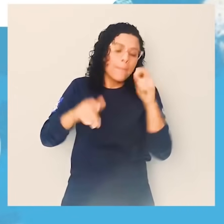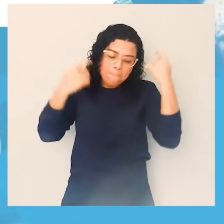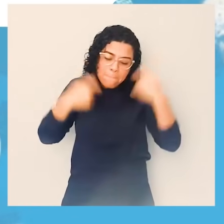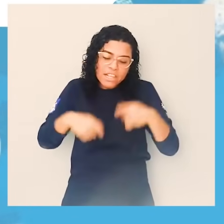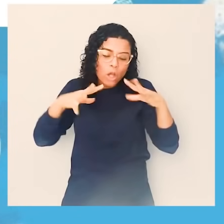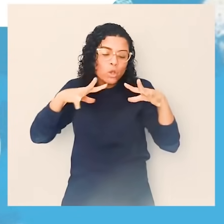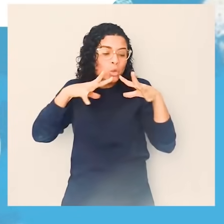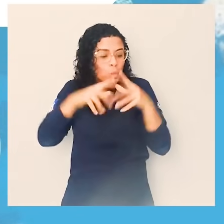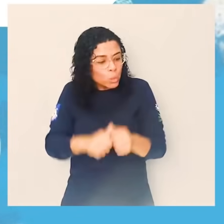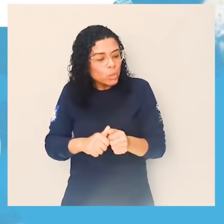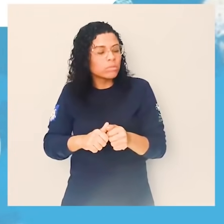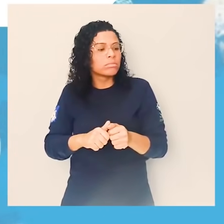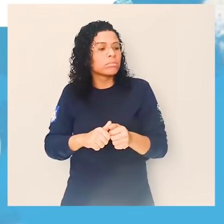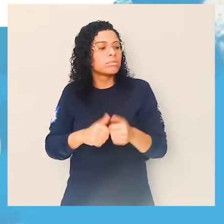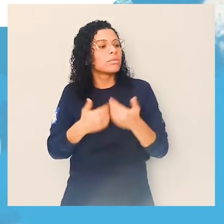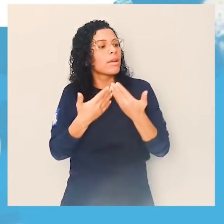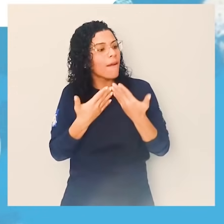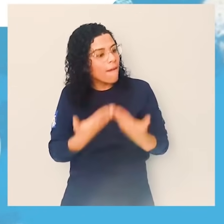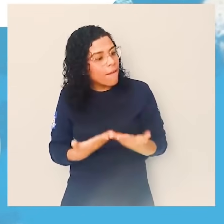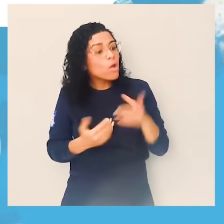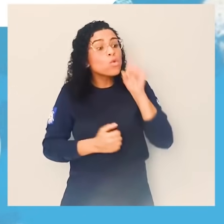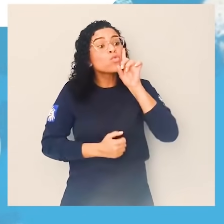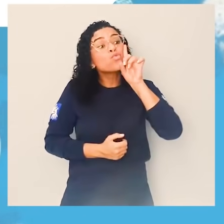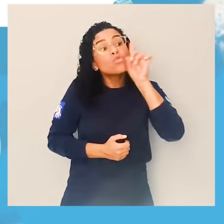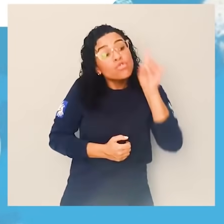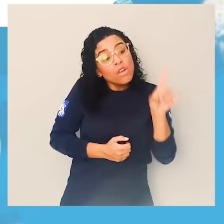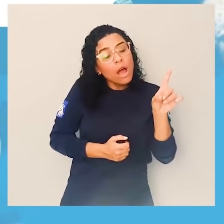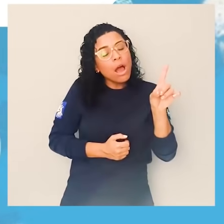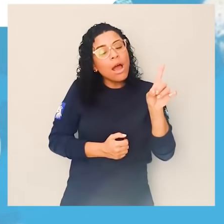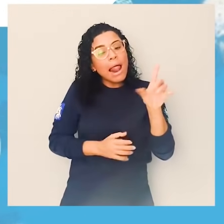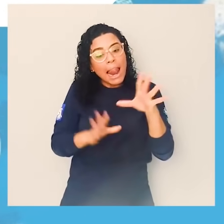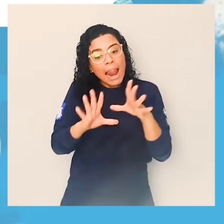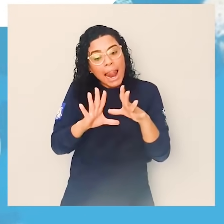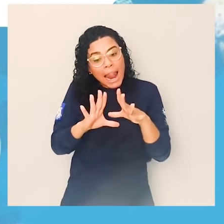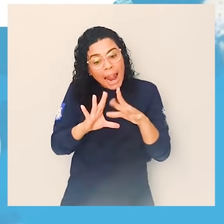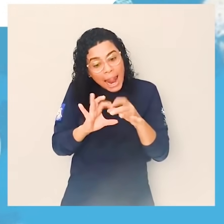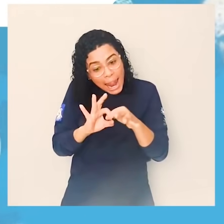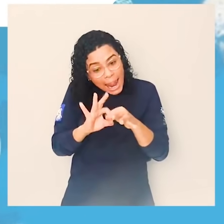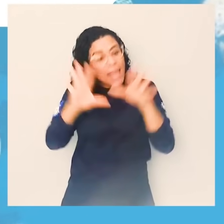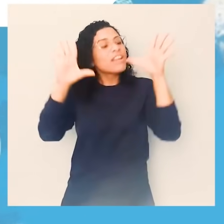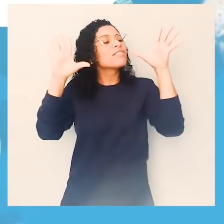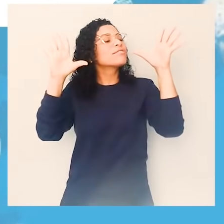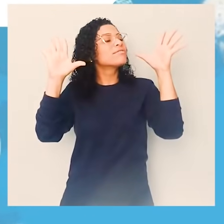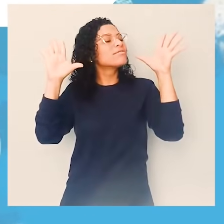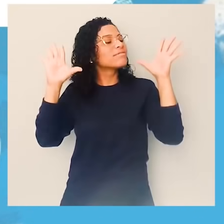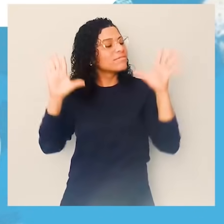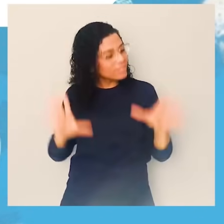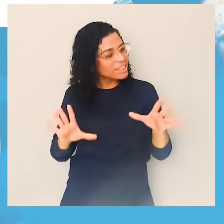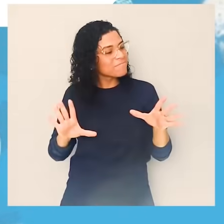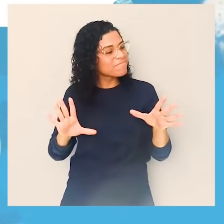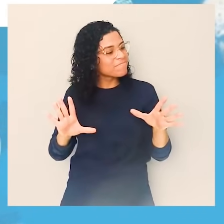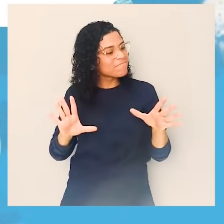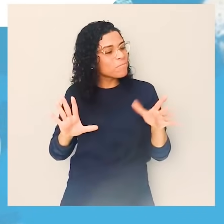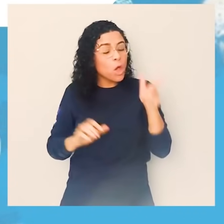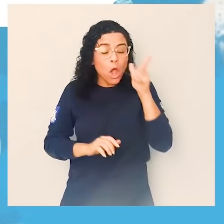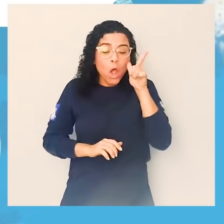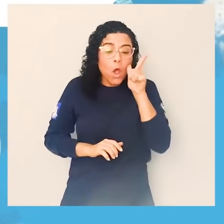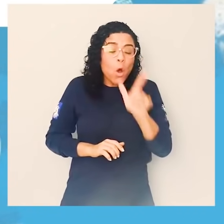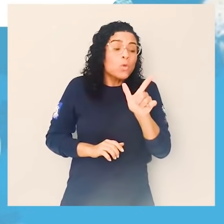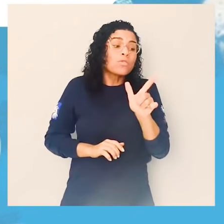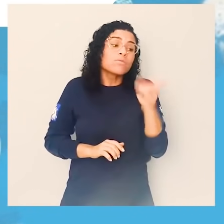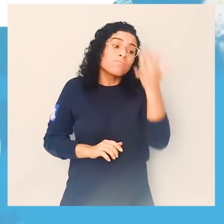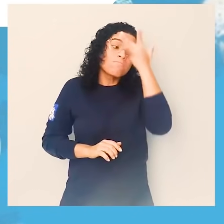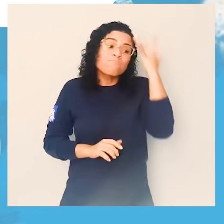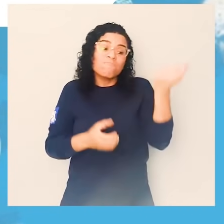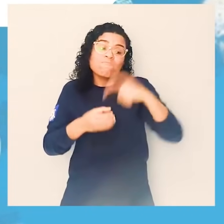que você precisa ouvir. E nesse dia, seu reino vai ficar livre dessa maldição. Mas o que ela